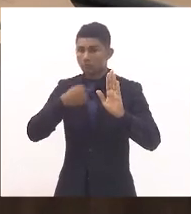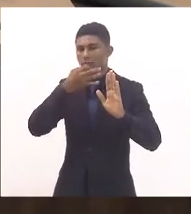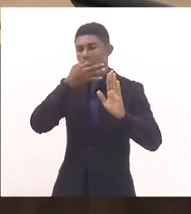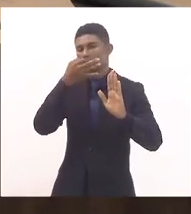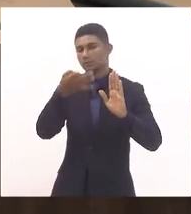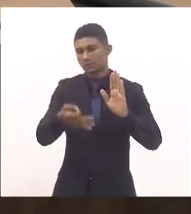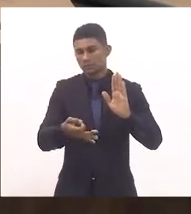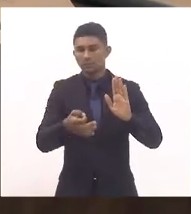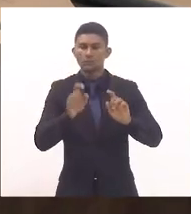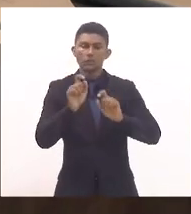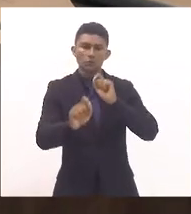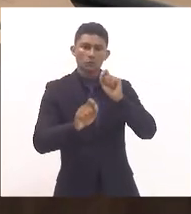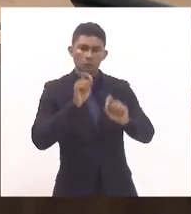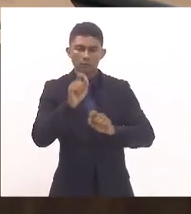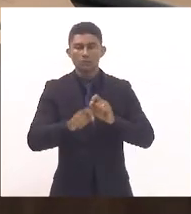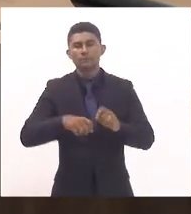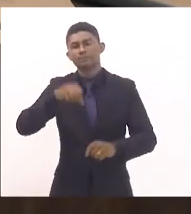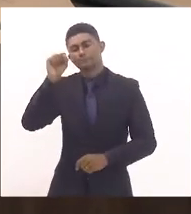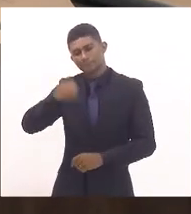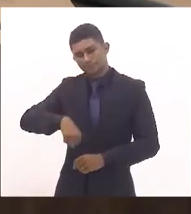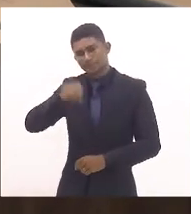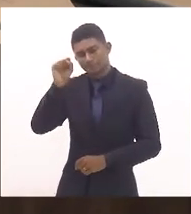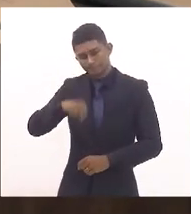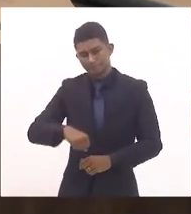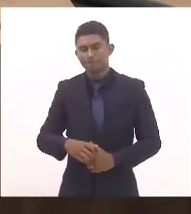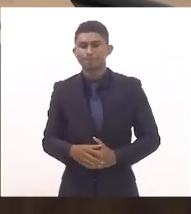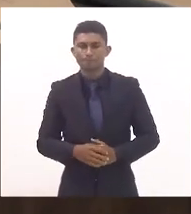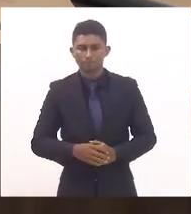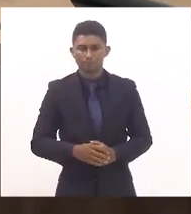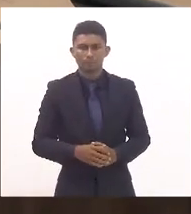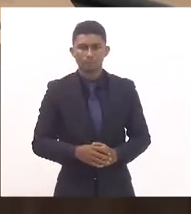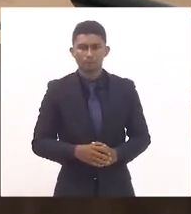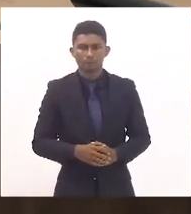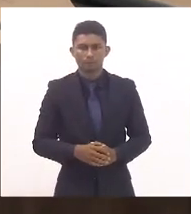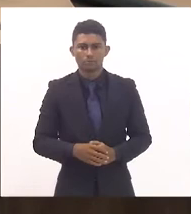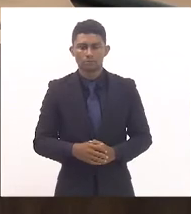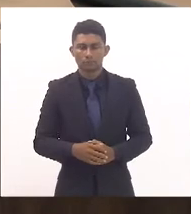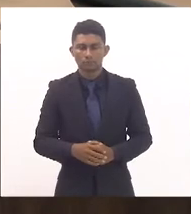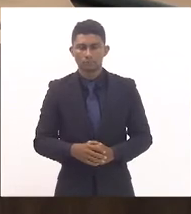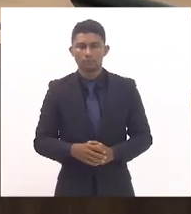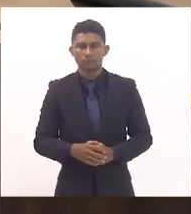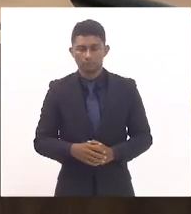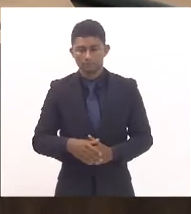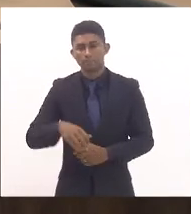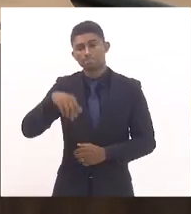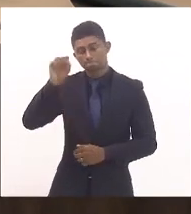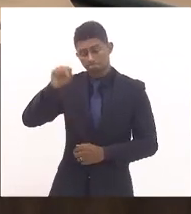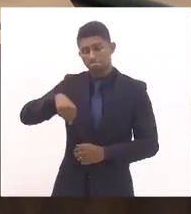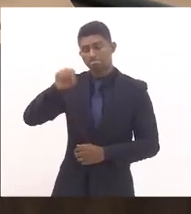parecer favorável. Estou dando parecer favorável